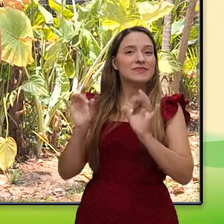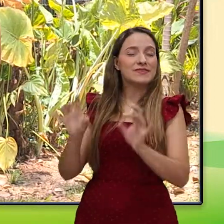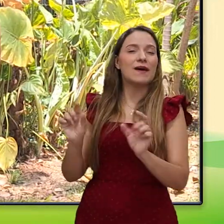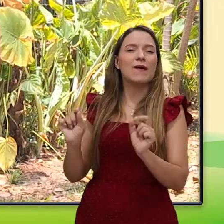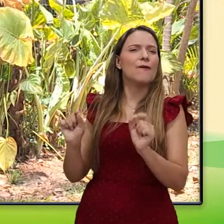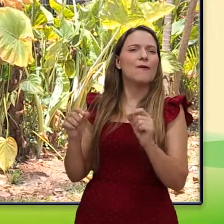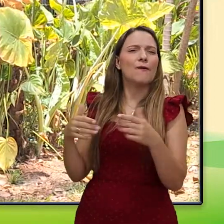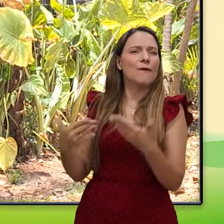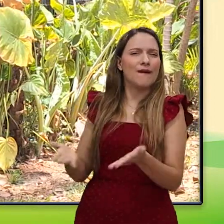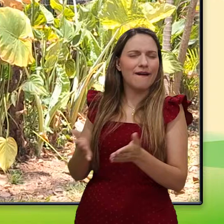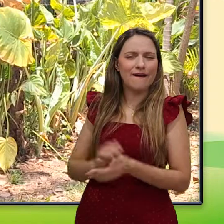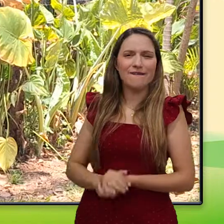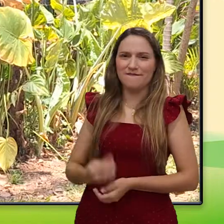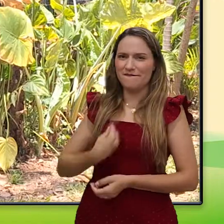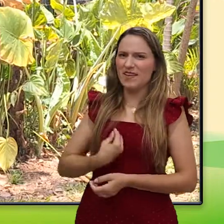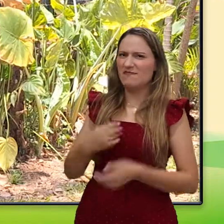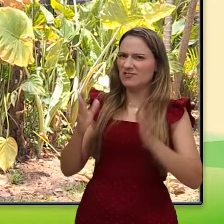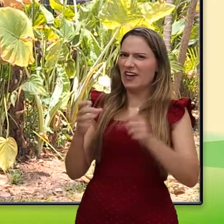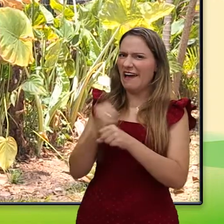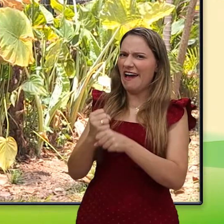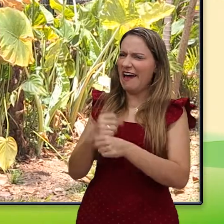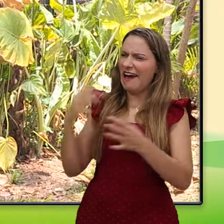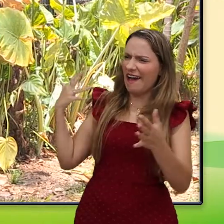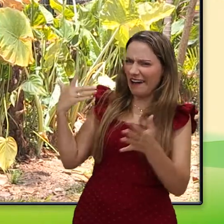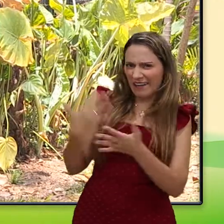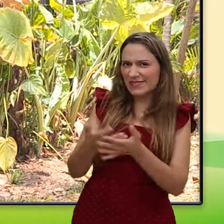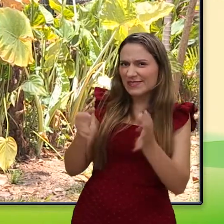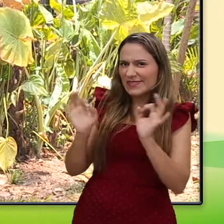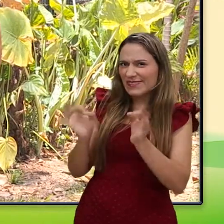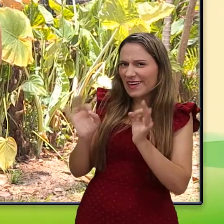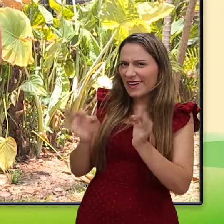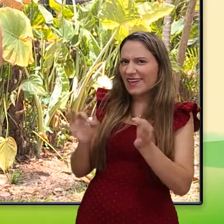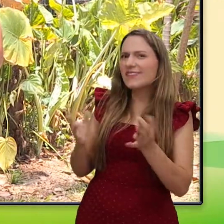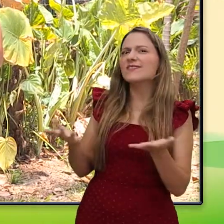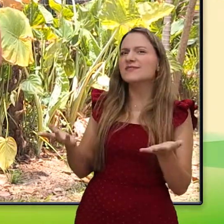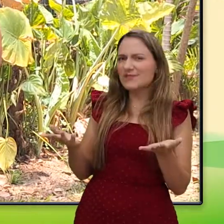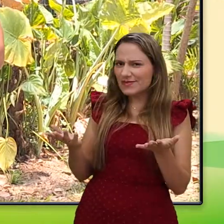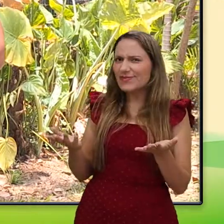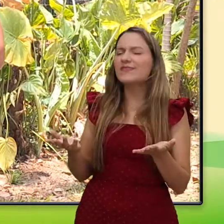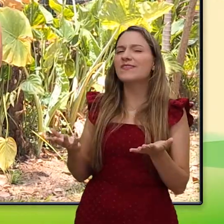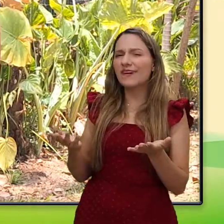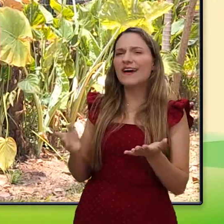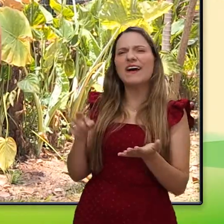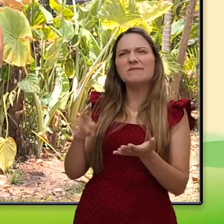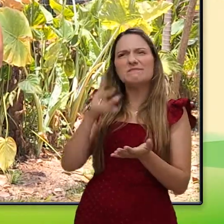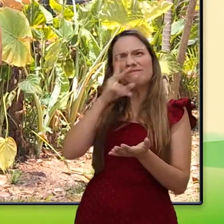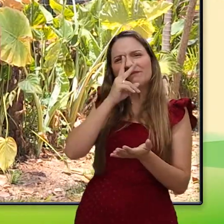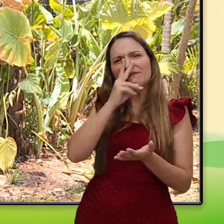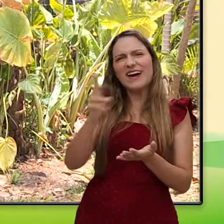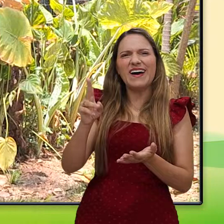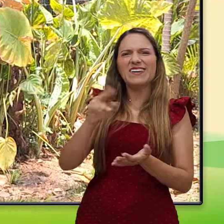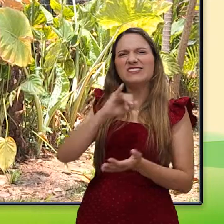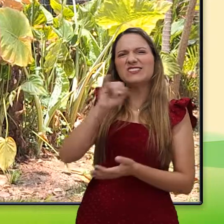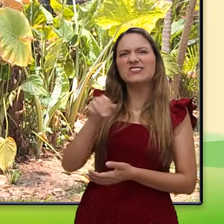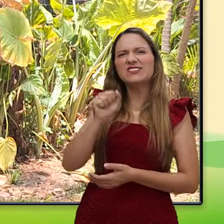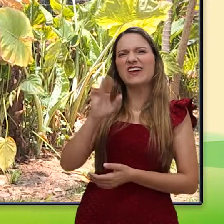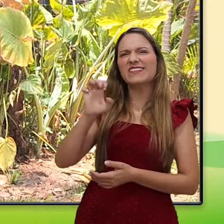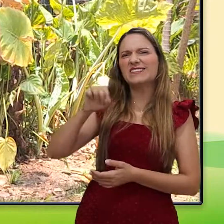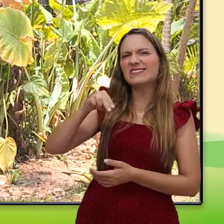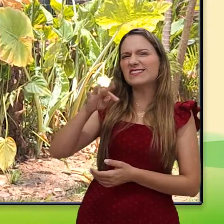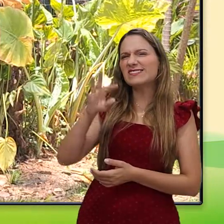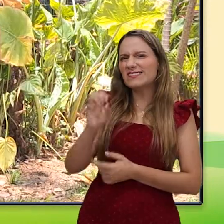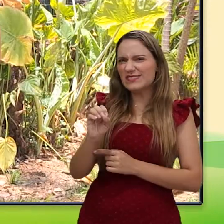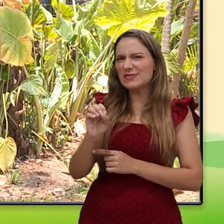um indivíduo, né, em especial aqui, que viveu aqui muitos anos, né? Jacinto, que na